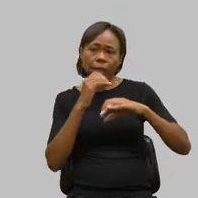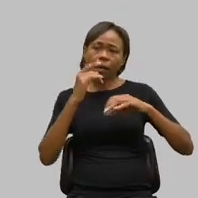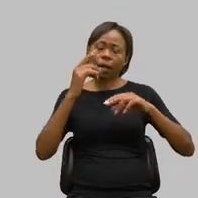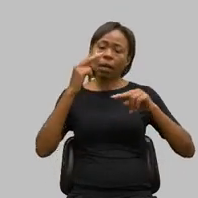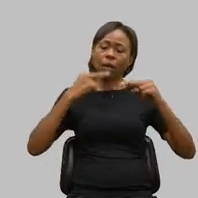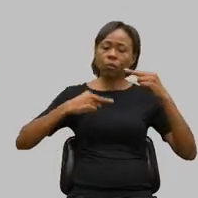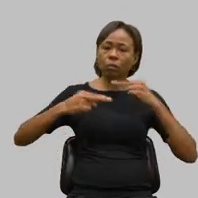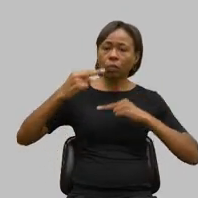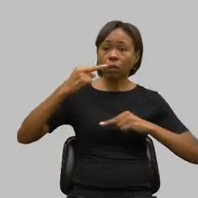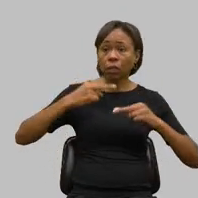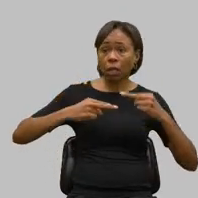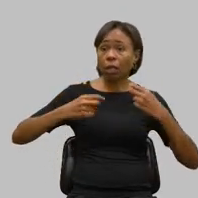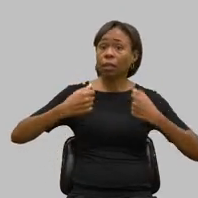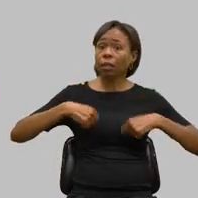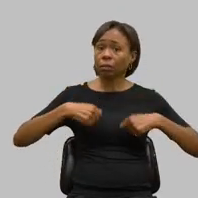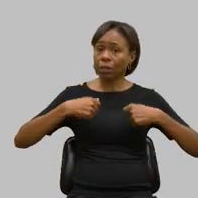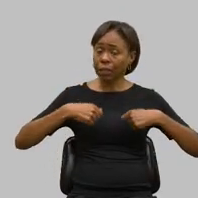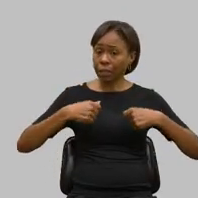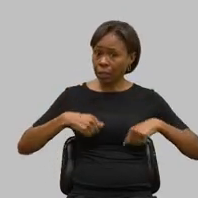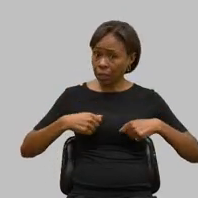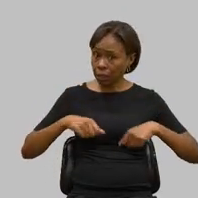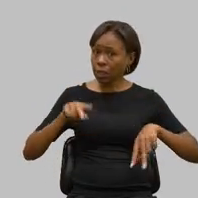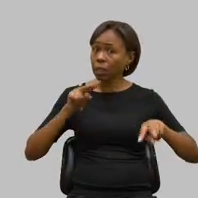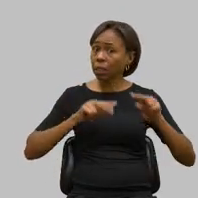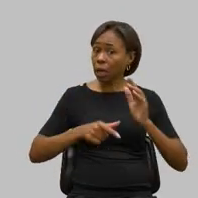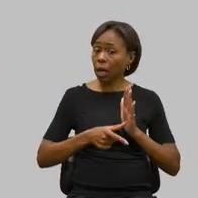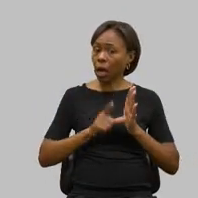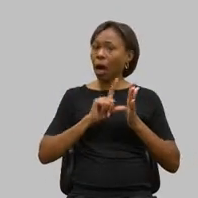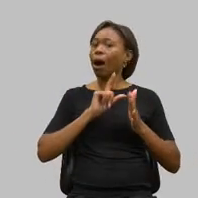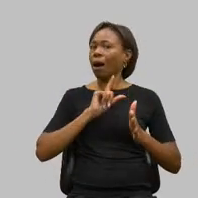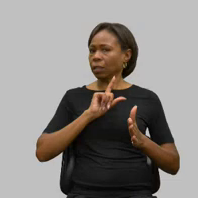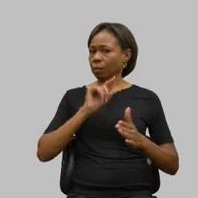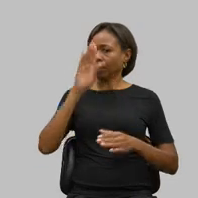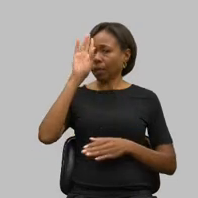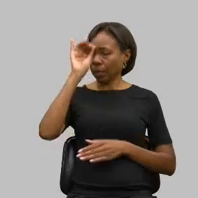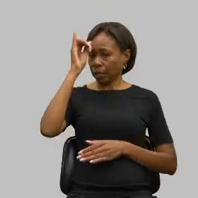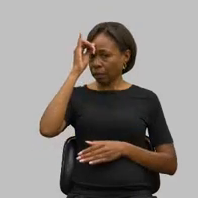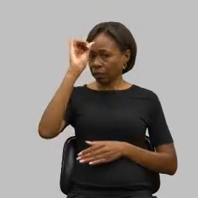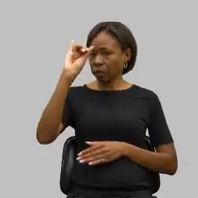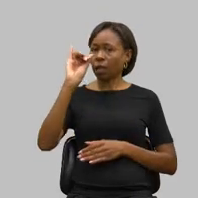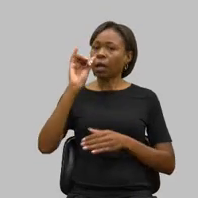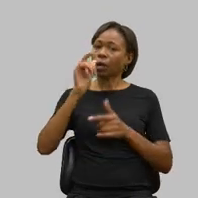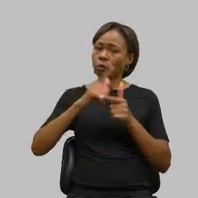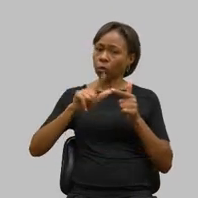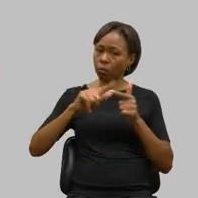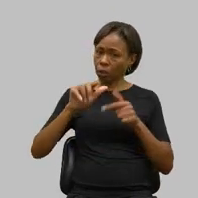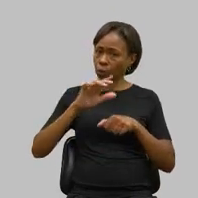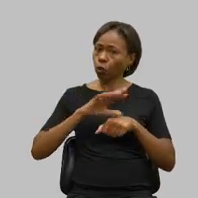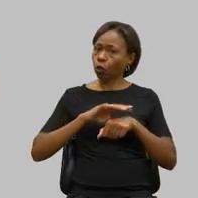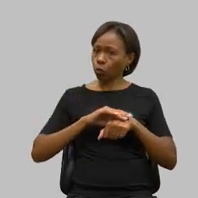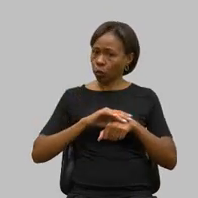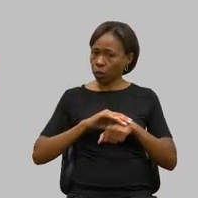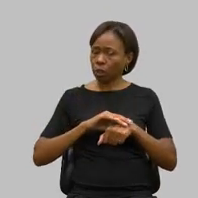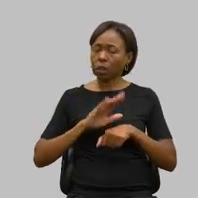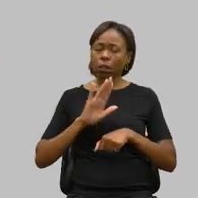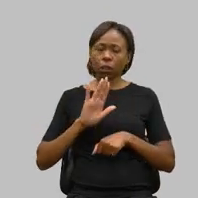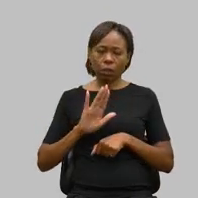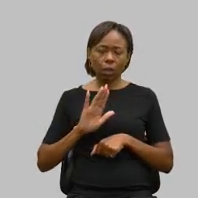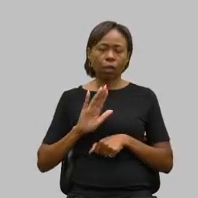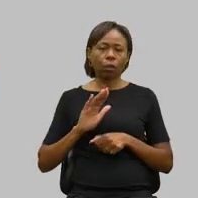procedimentos que elas devem ter que tomar como precaução para evitar problemas maiores de doença. a partir daí desse